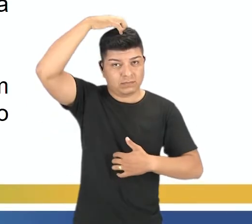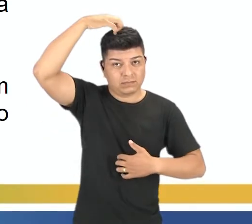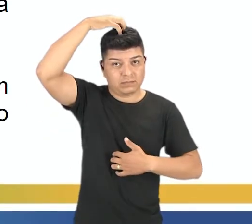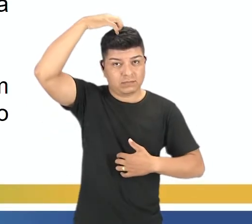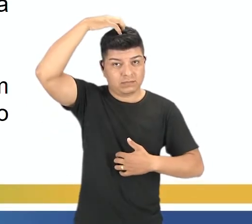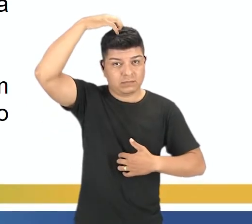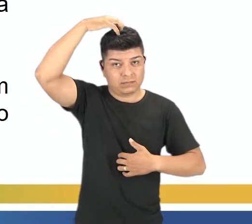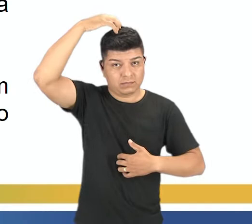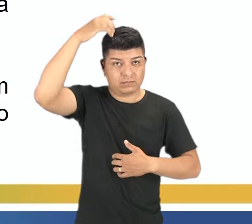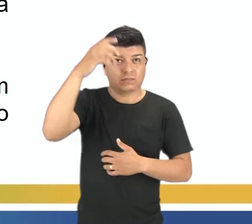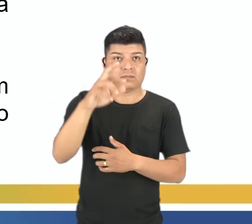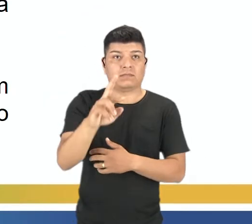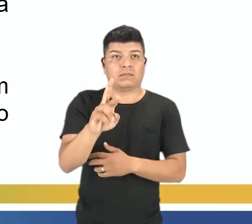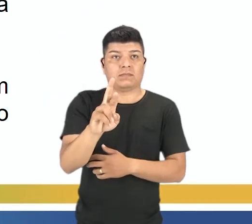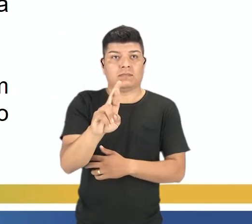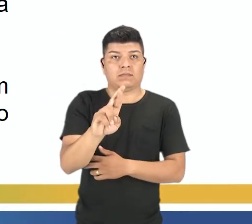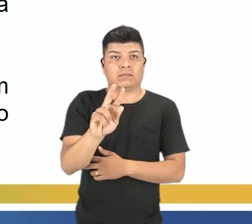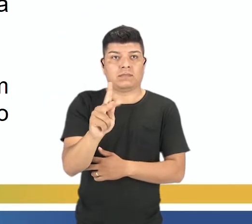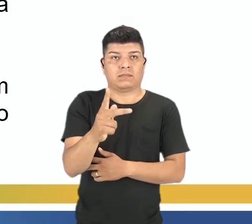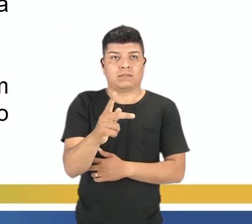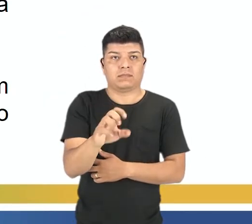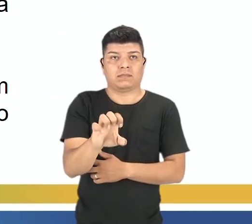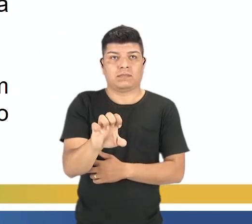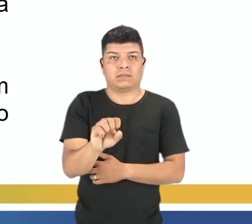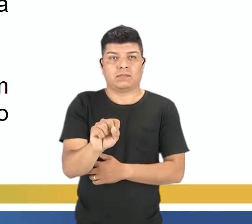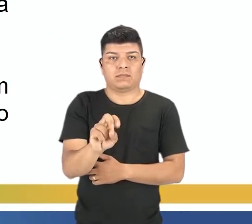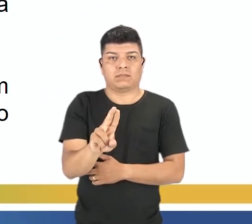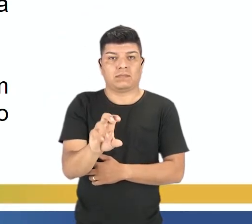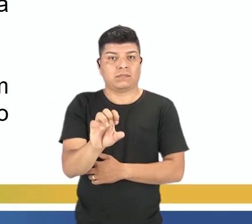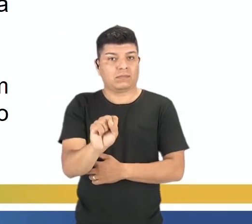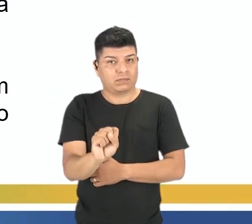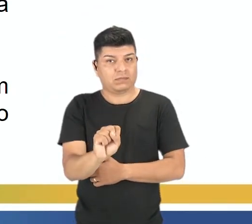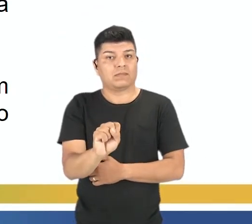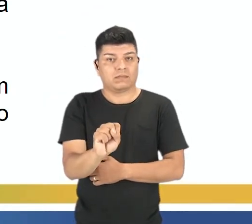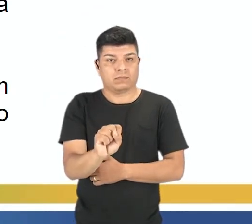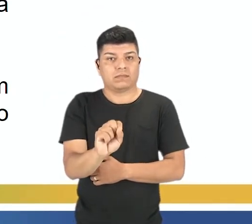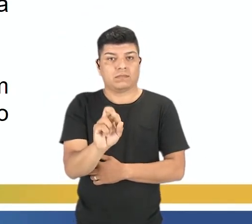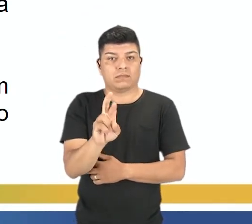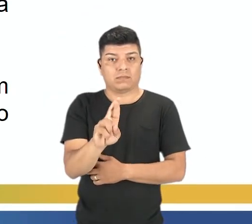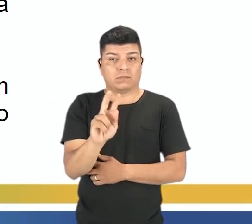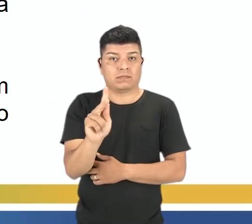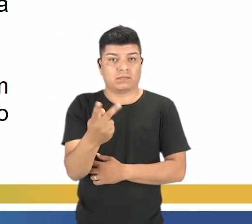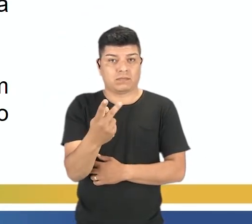gênero Rhesus, e aí ficou esse negócio do fator RH. Vocês podem